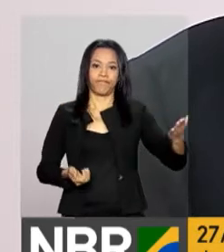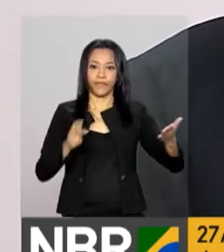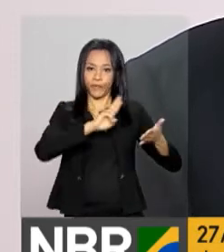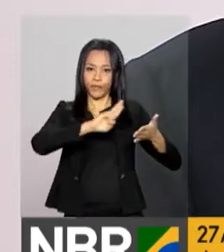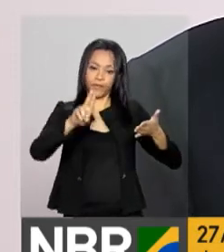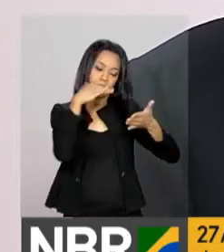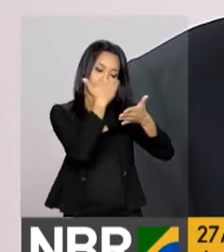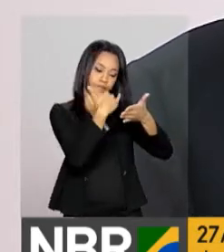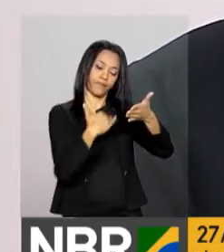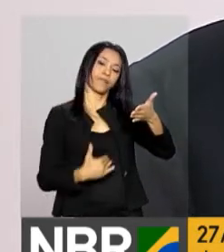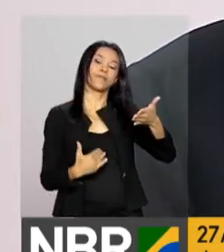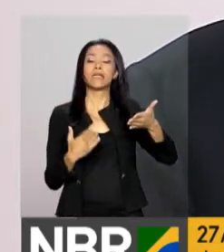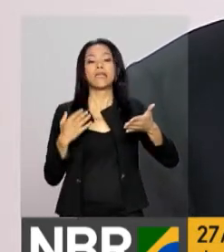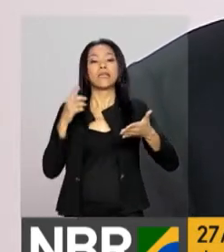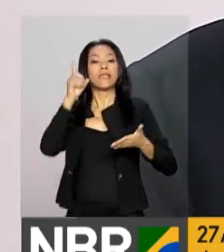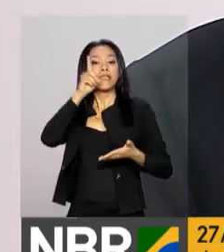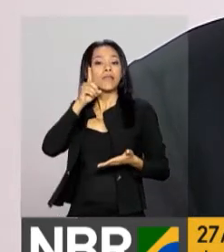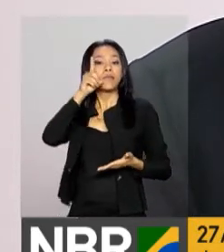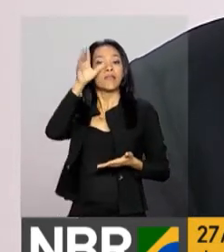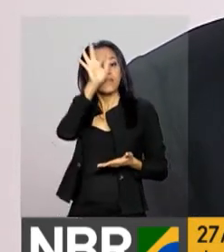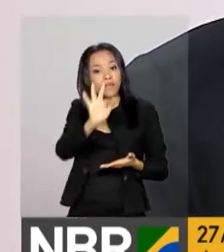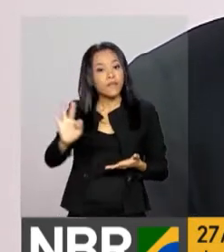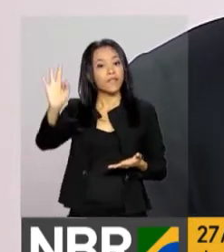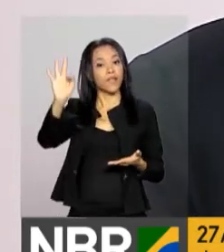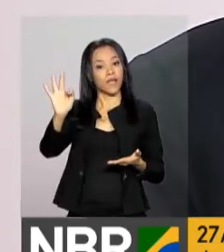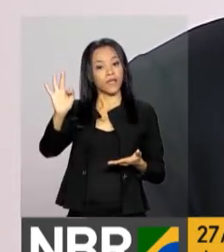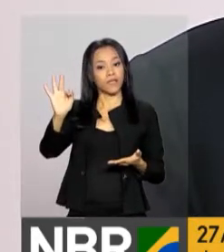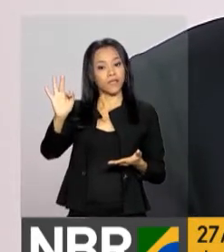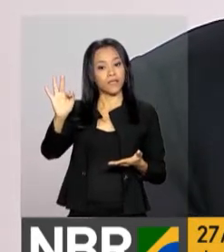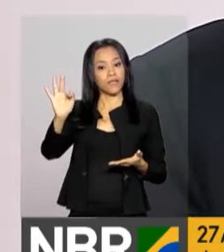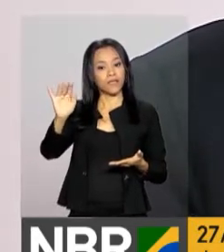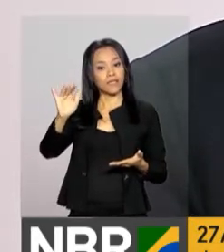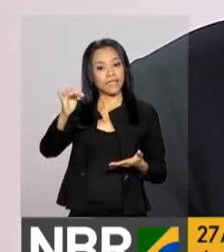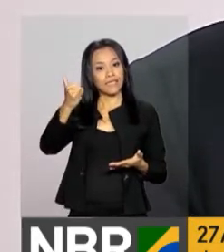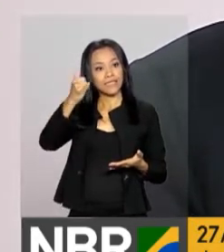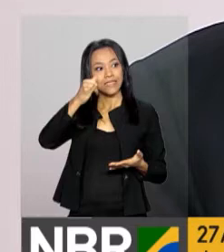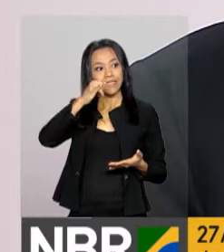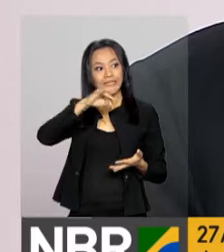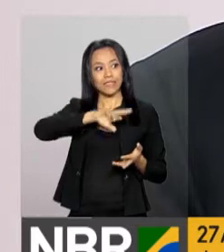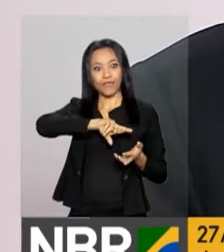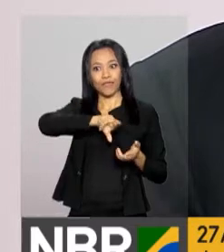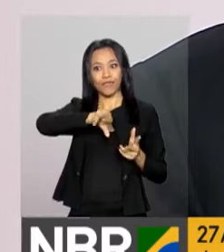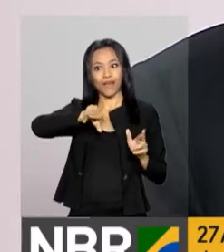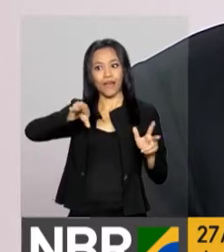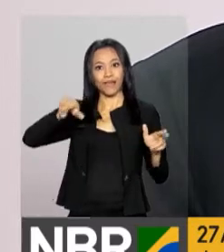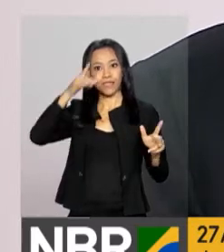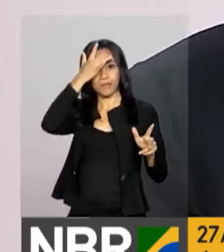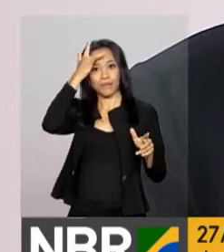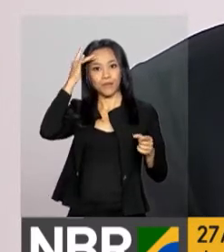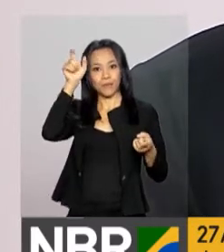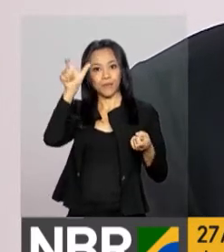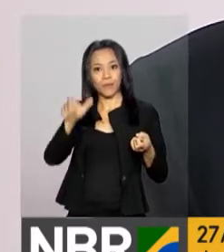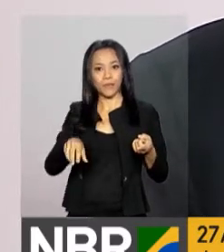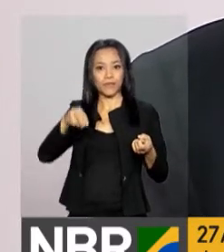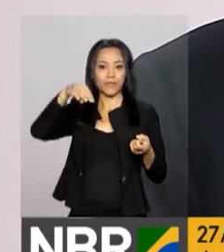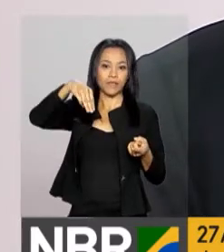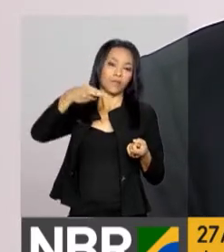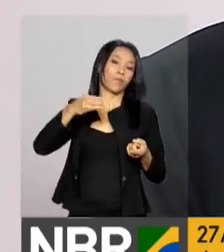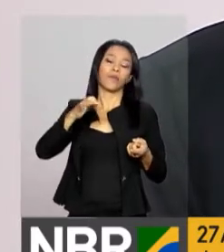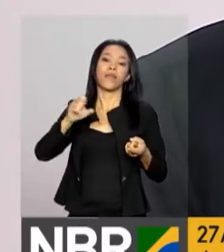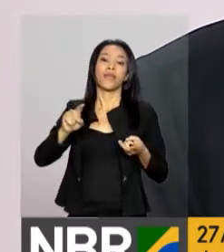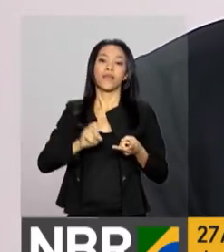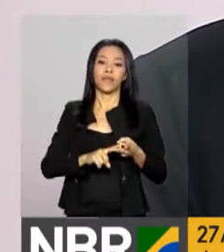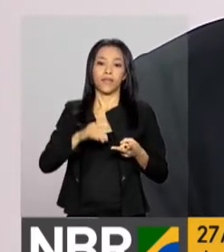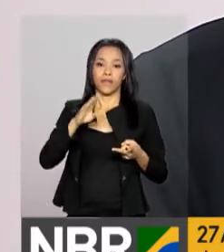deputados federais aqui eu corro o risco de falhar porque são muitos aqui mas aqui o seu moreira o andré moura o